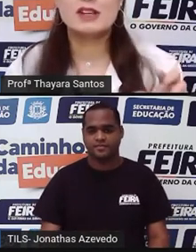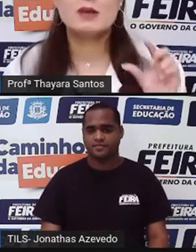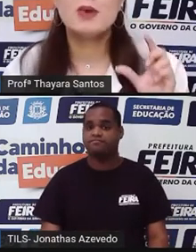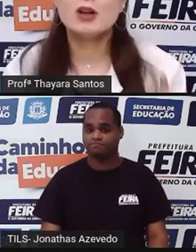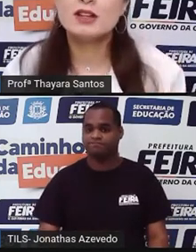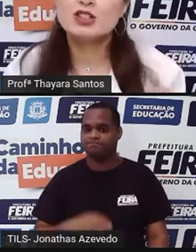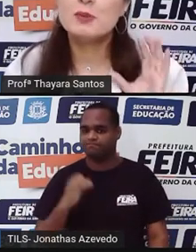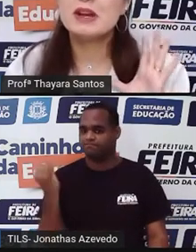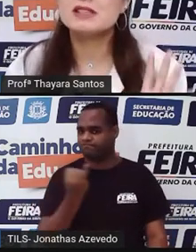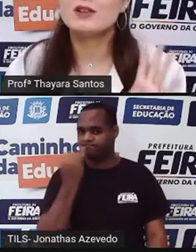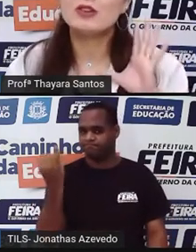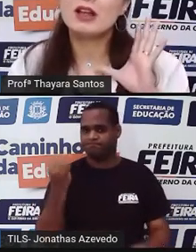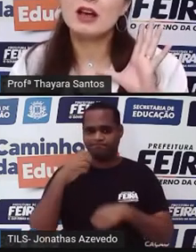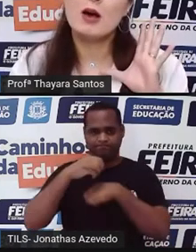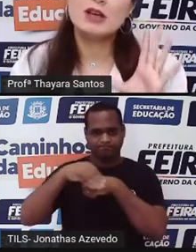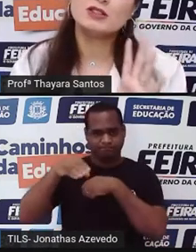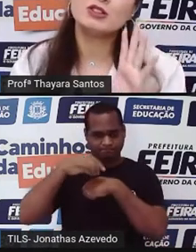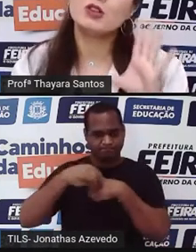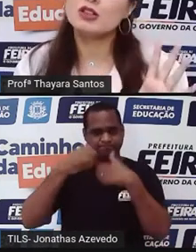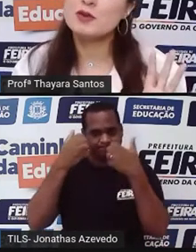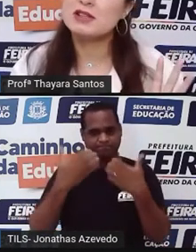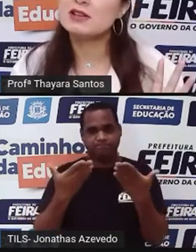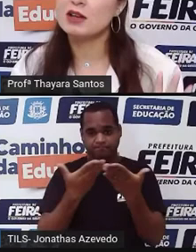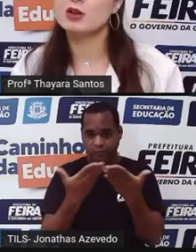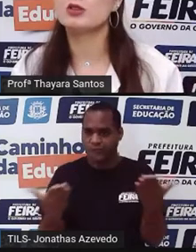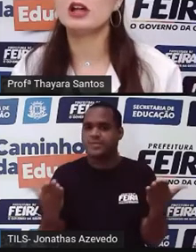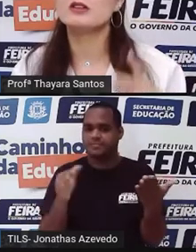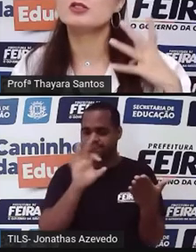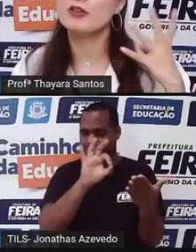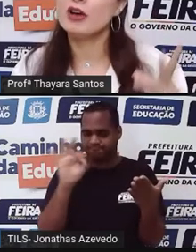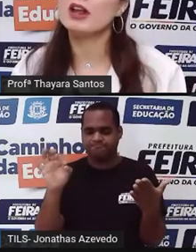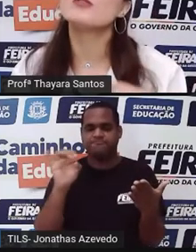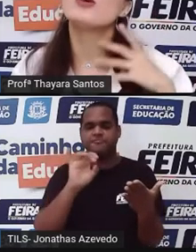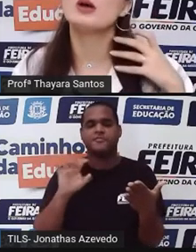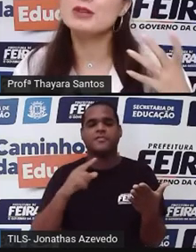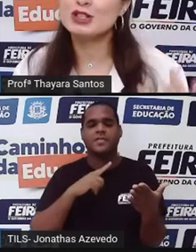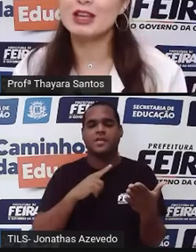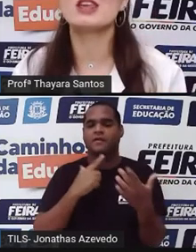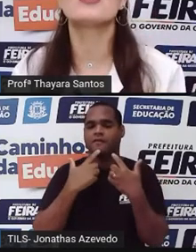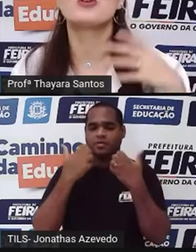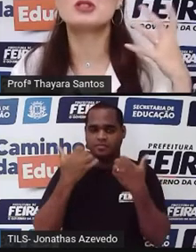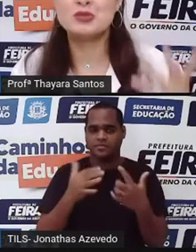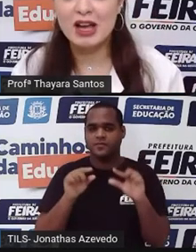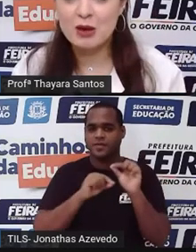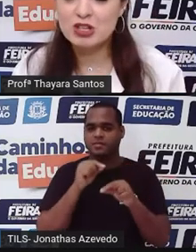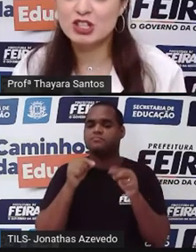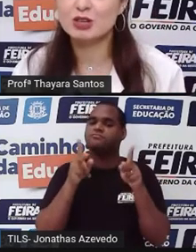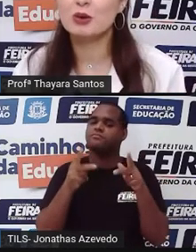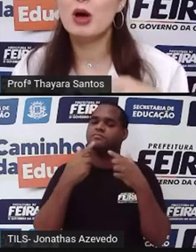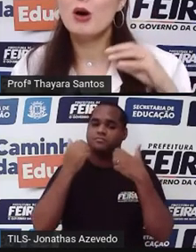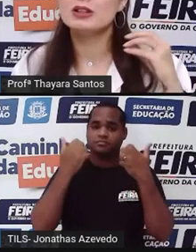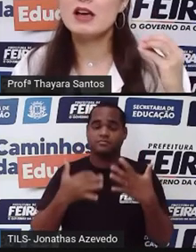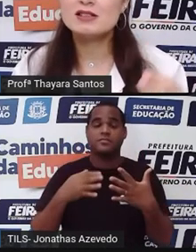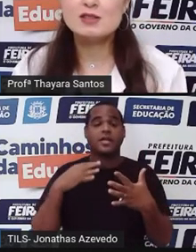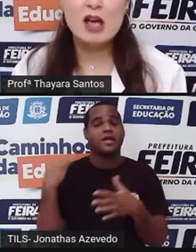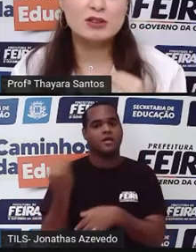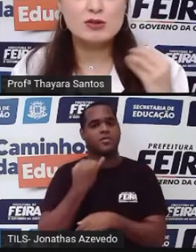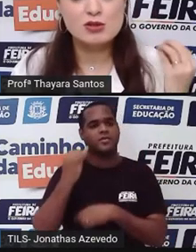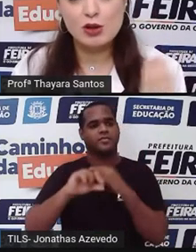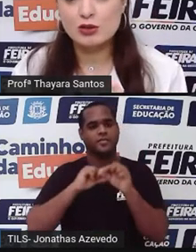coisa importante que precisa ficar na cabeça de todos vocês aí do outro lado eu já falei vou repetir aqui vou continuar repetindo